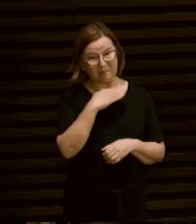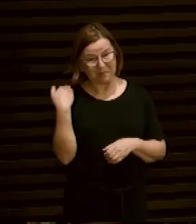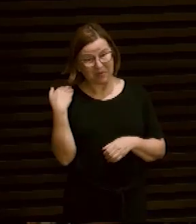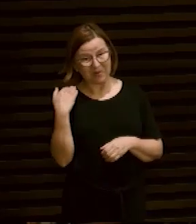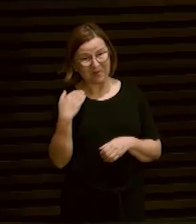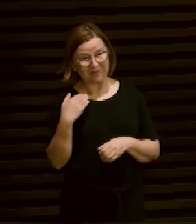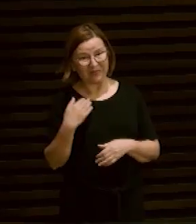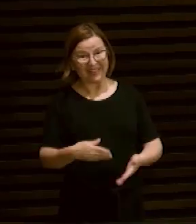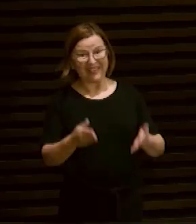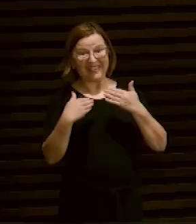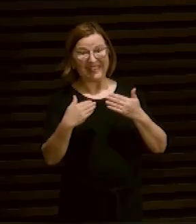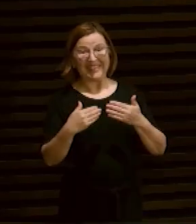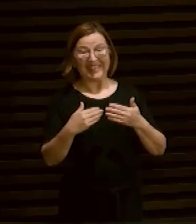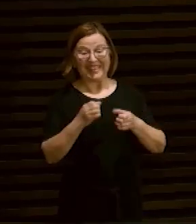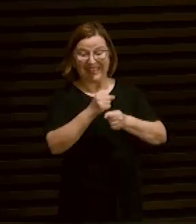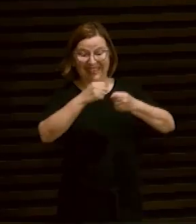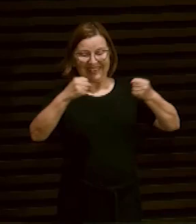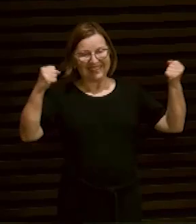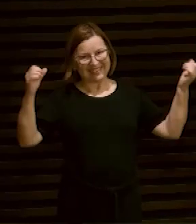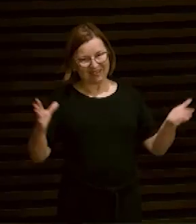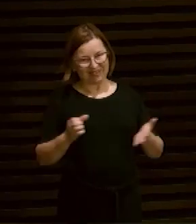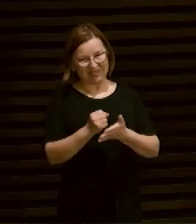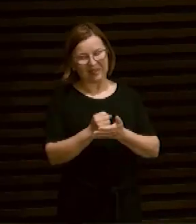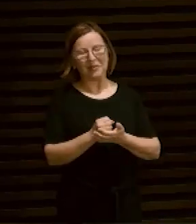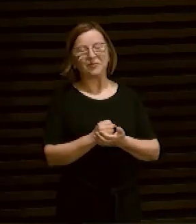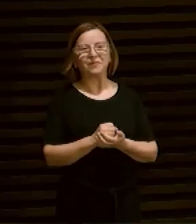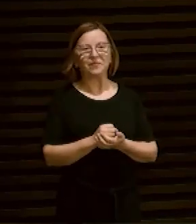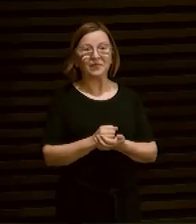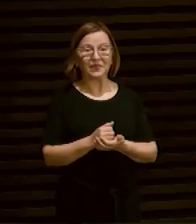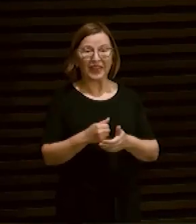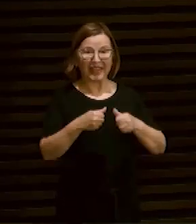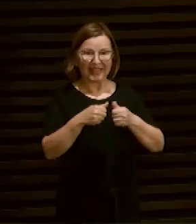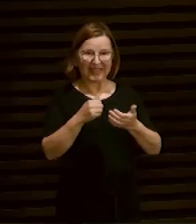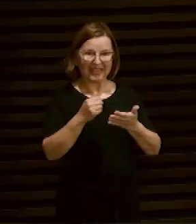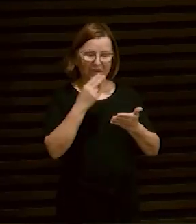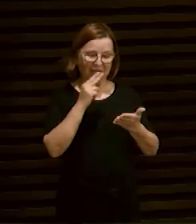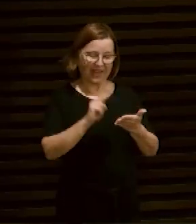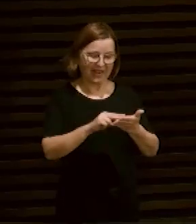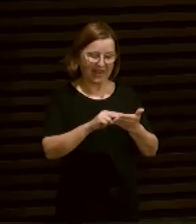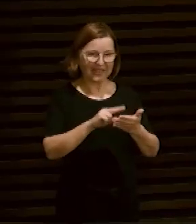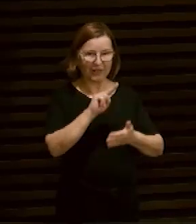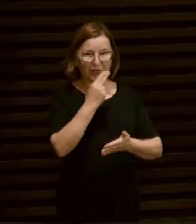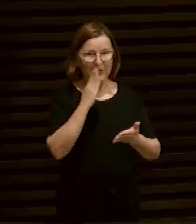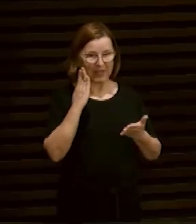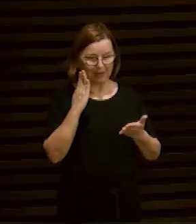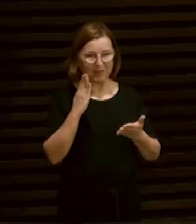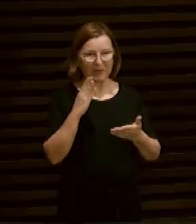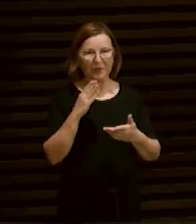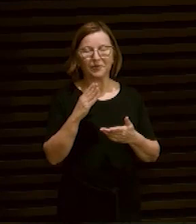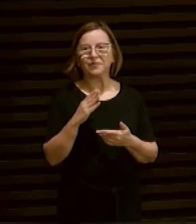traz uma tão grande salvação. Aqui o escritor aos Hebreus puxa a igreja para o pé